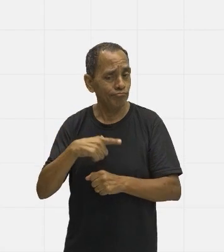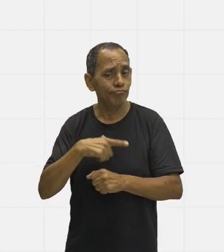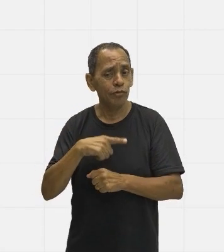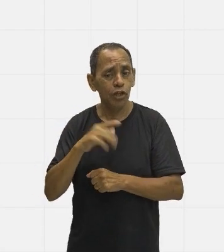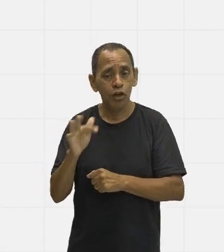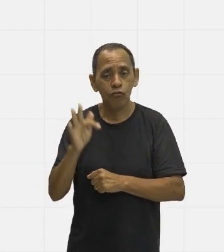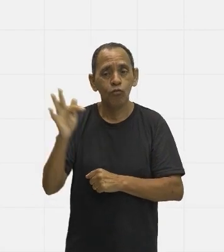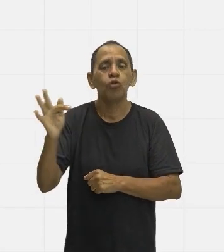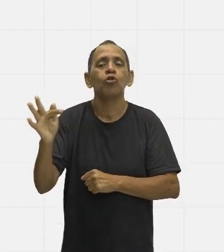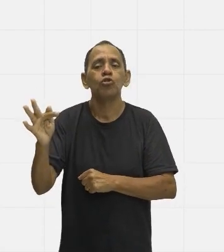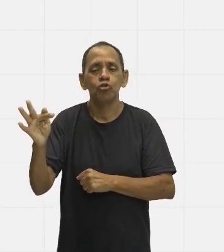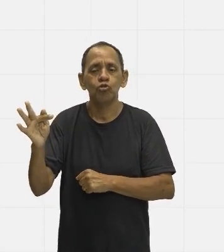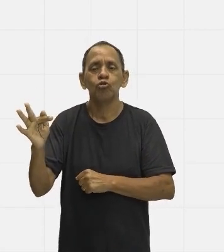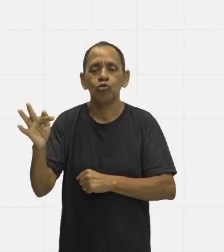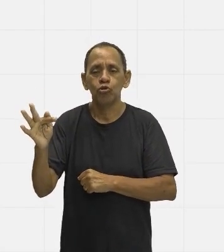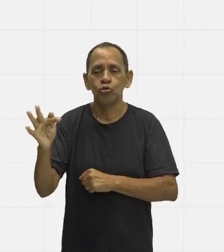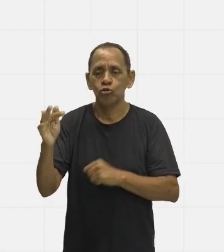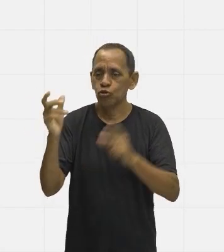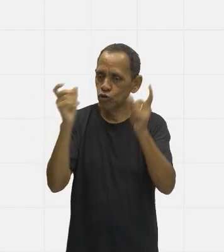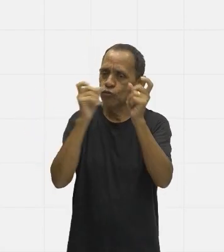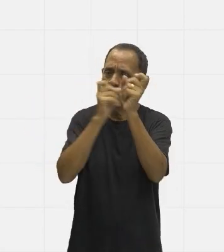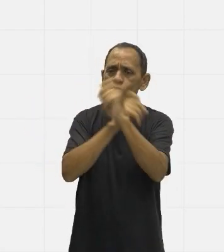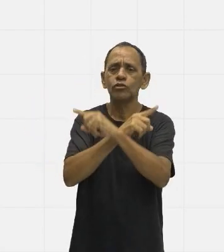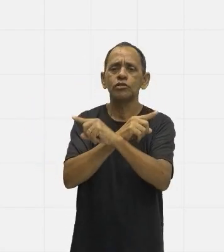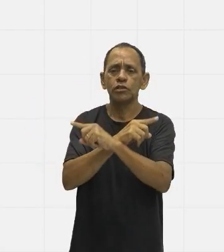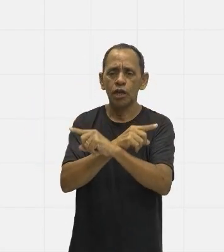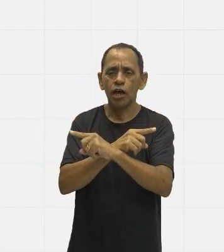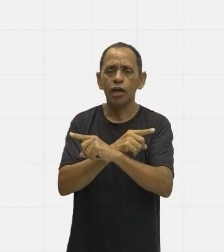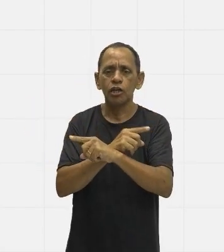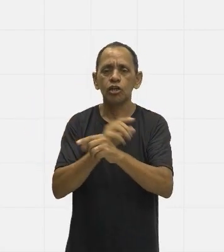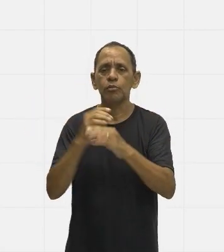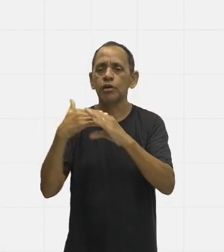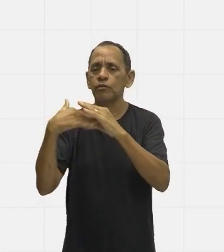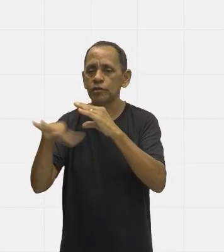de buscar esse material, não é? Ele é enviado também por IPTV, mas assim,